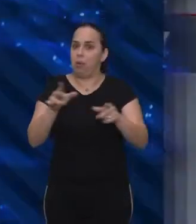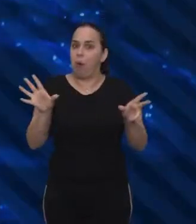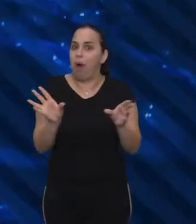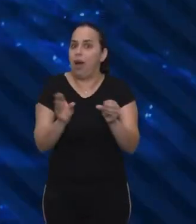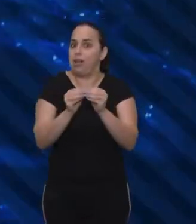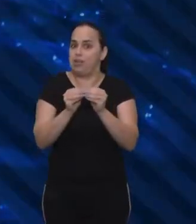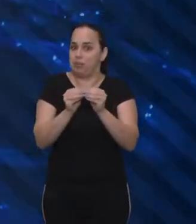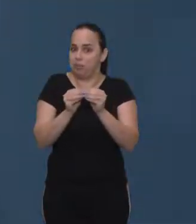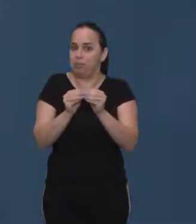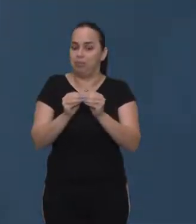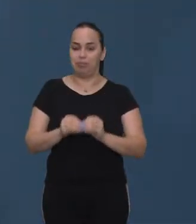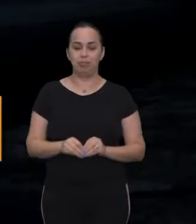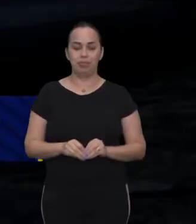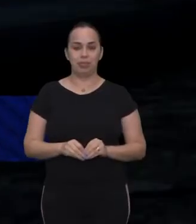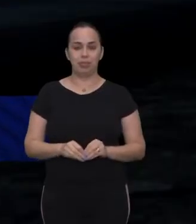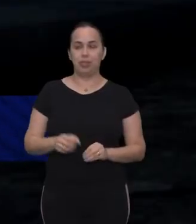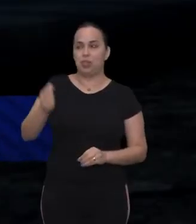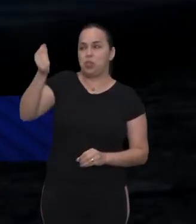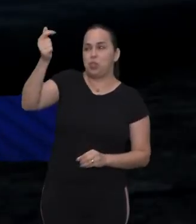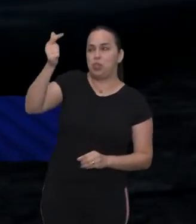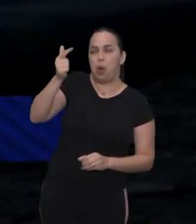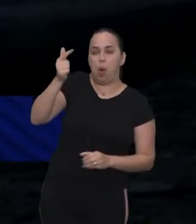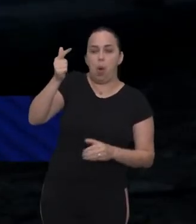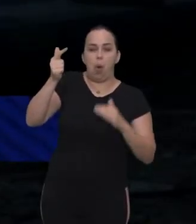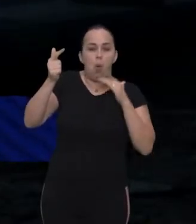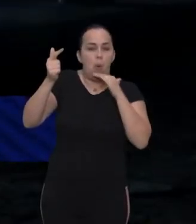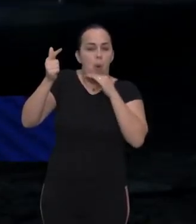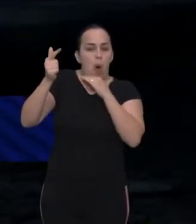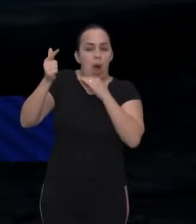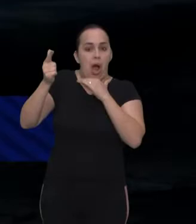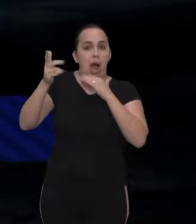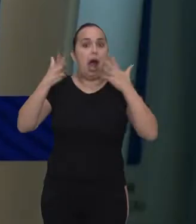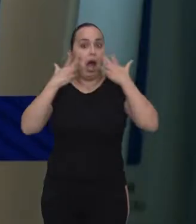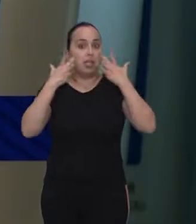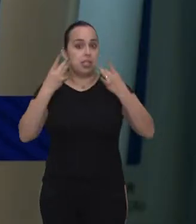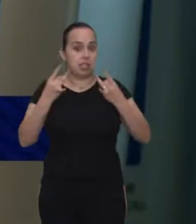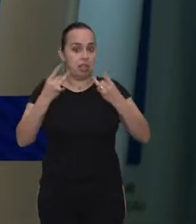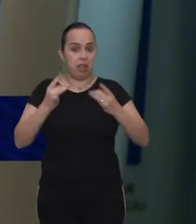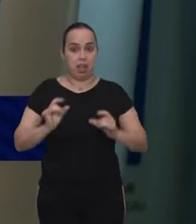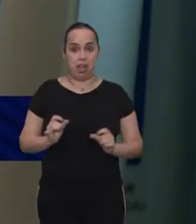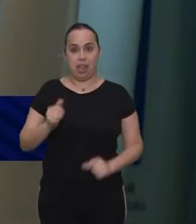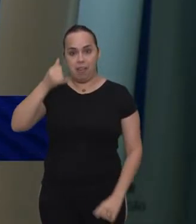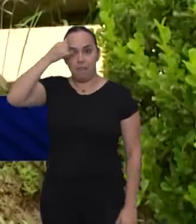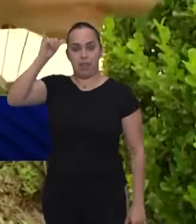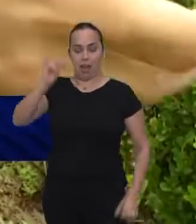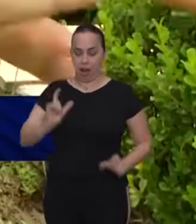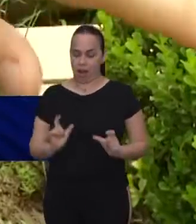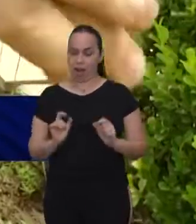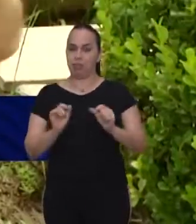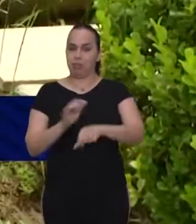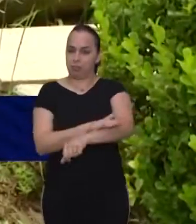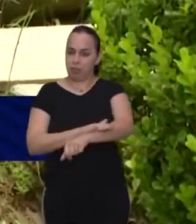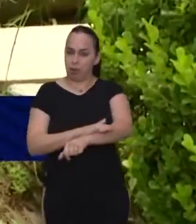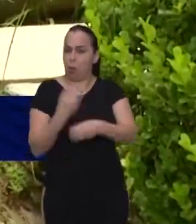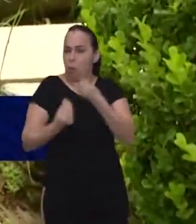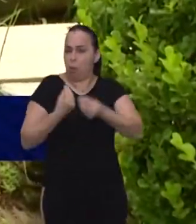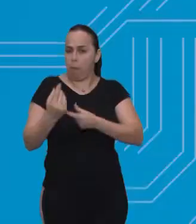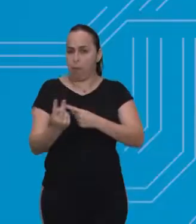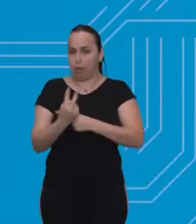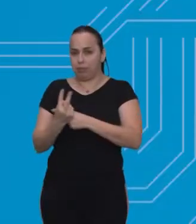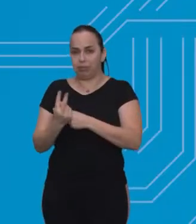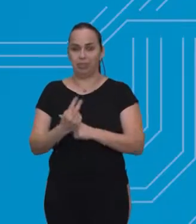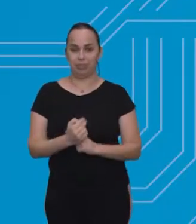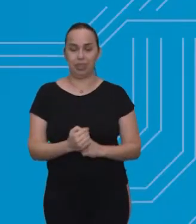de terça e quinta e verão sol e calor são alertas para a prevenção do câncer e saiba como se